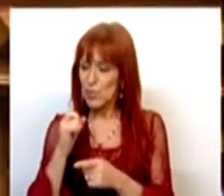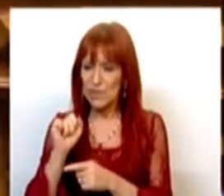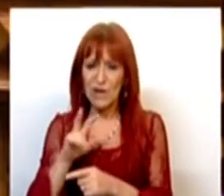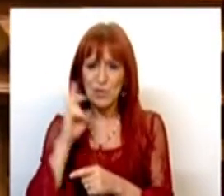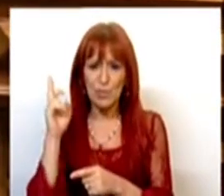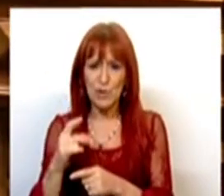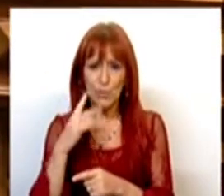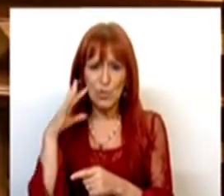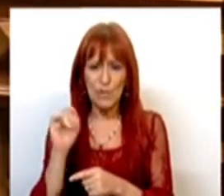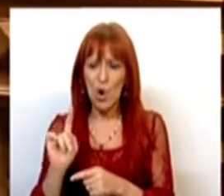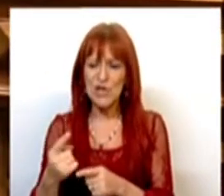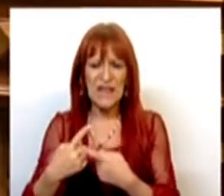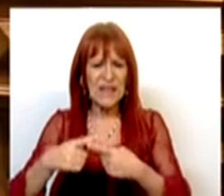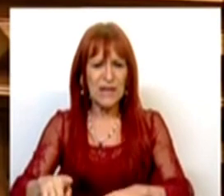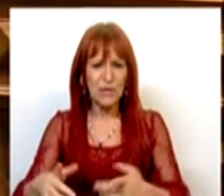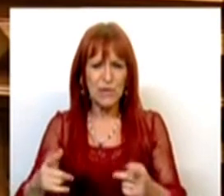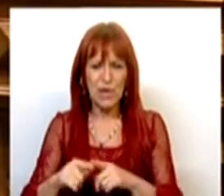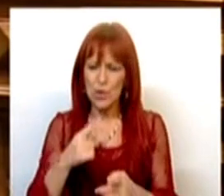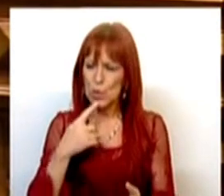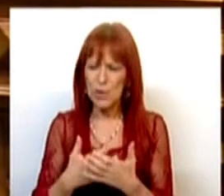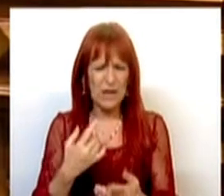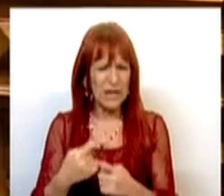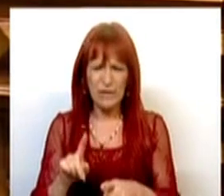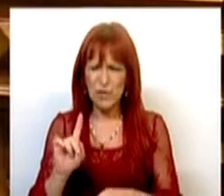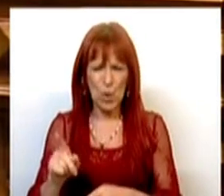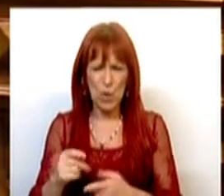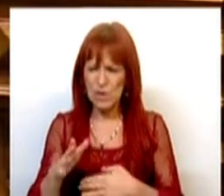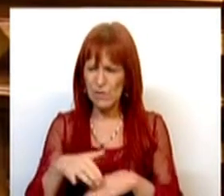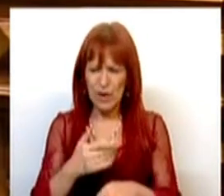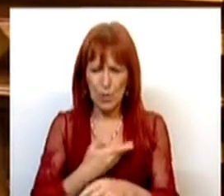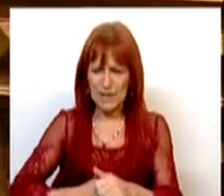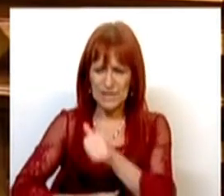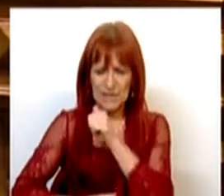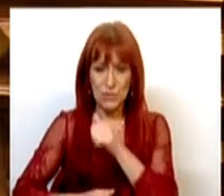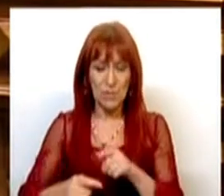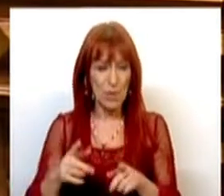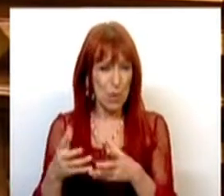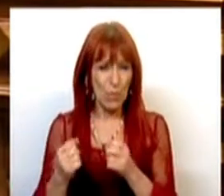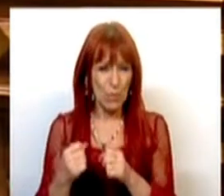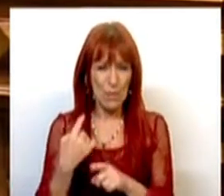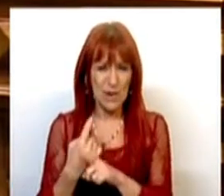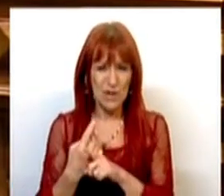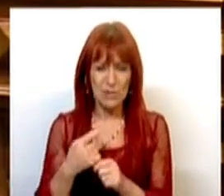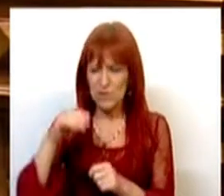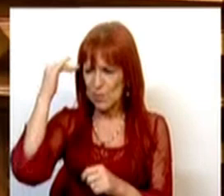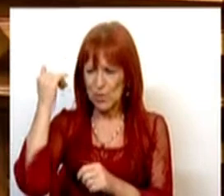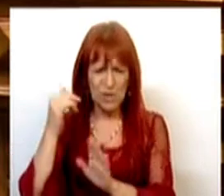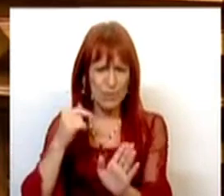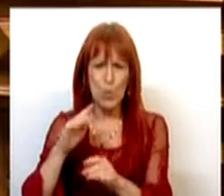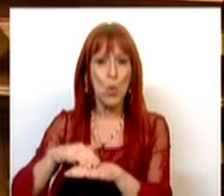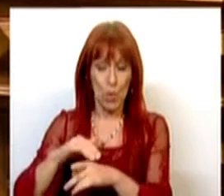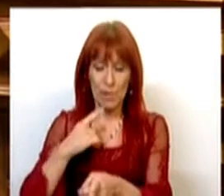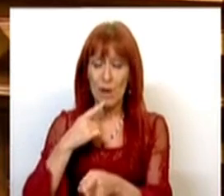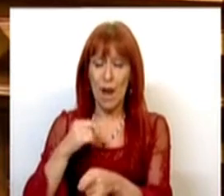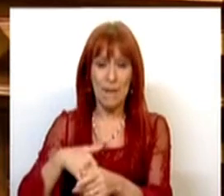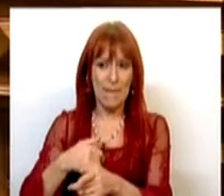tem uma resposta muito simples. Qual é a diferença? Eu sublinho-lhe já uma diferença daquilo que foi feito no passado. Para não culparmos sempre Pedro Passos Coelho, tem imensas culpas, mas os